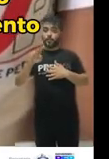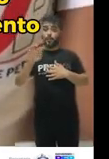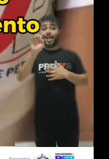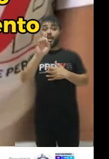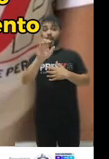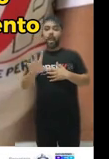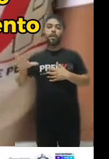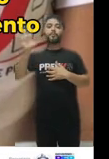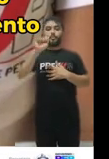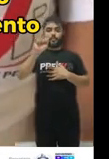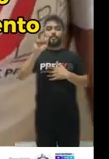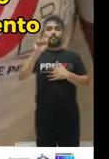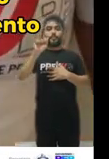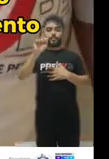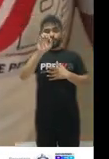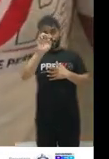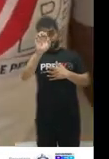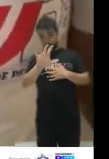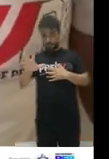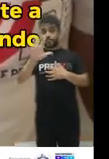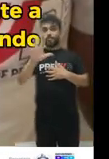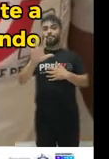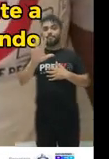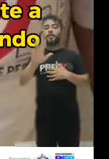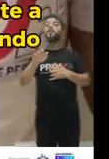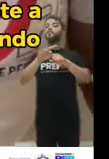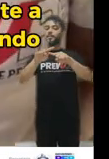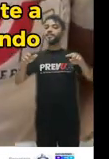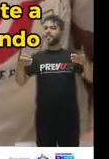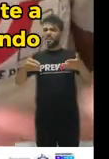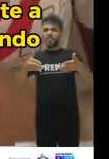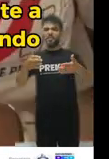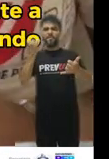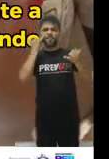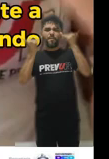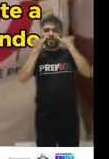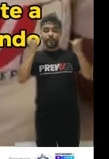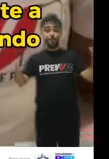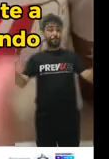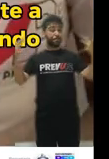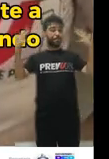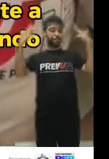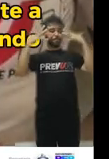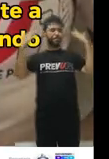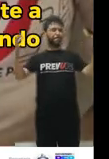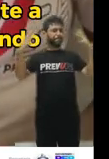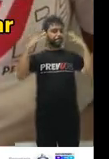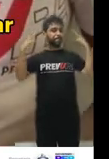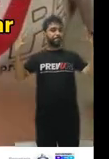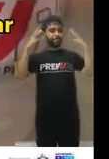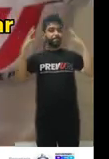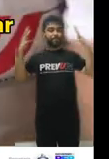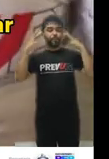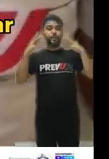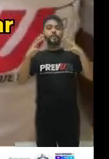estão passando por um momento um pouco de bombardeio, eu entendo perfeitamente a tensão de um vestibulando,